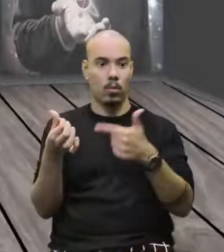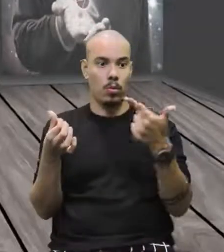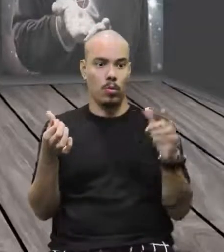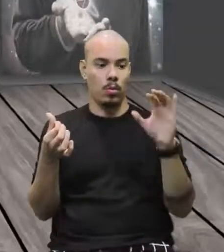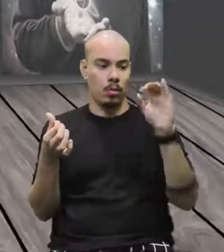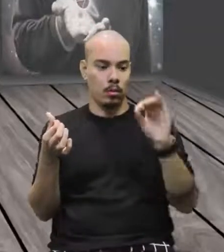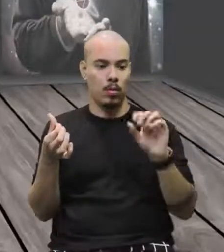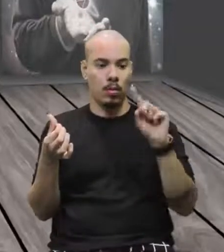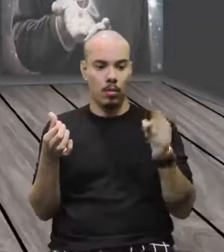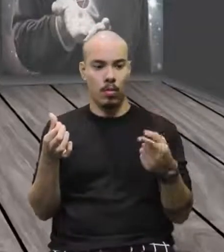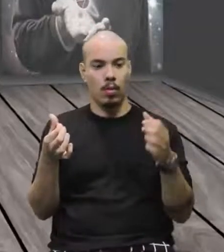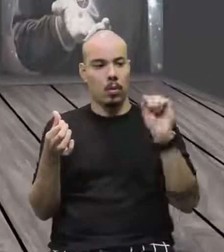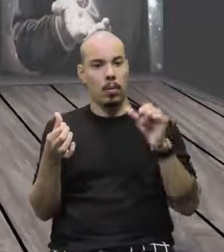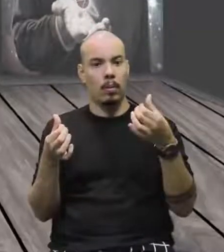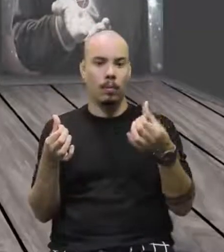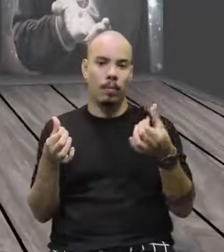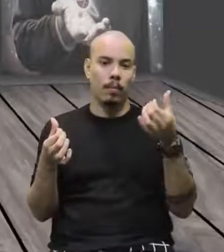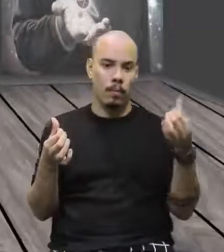0,866,